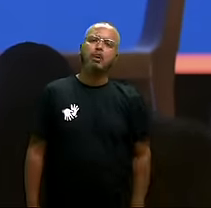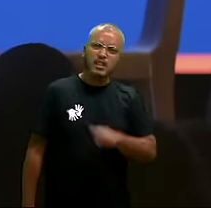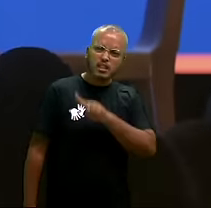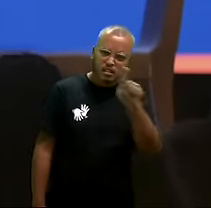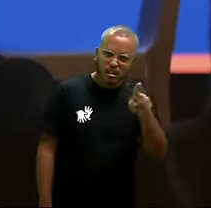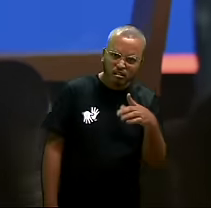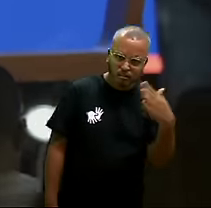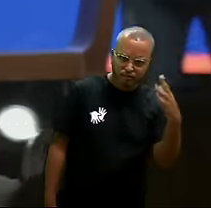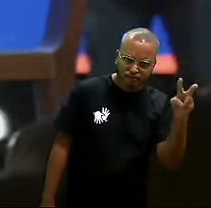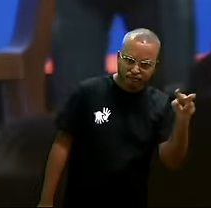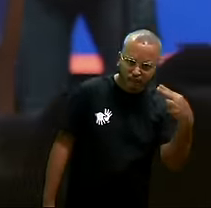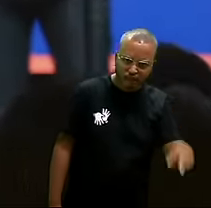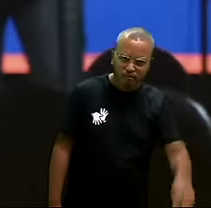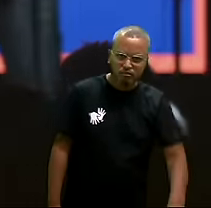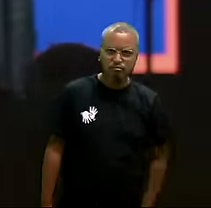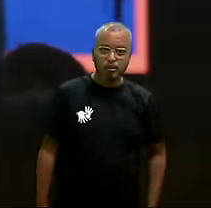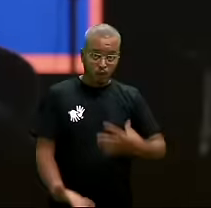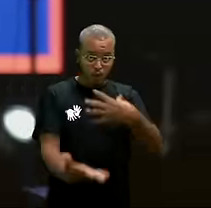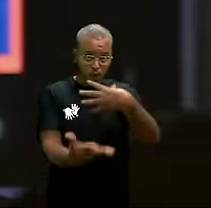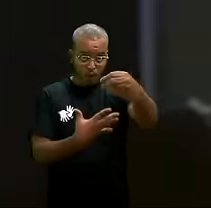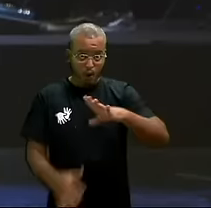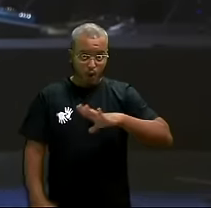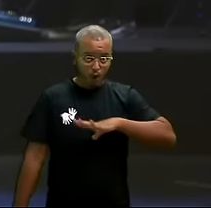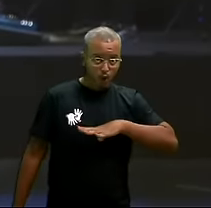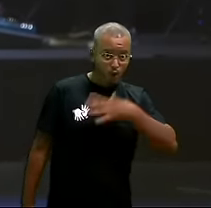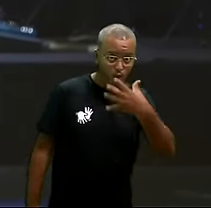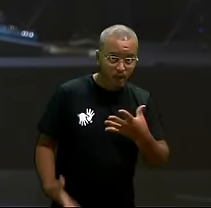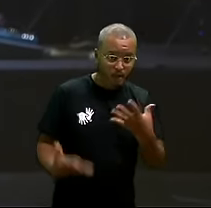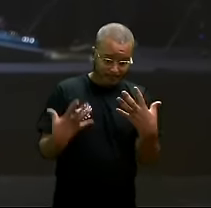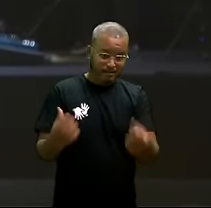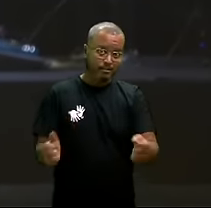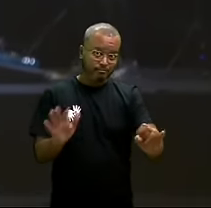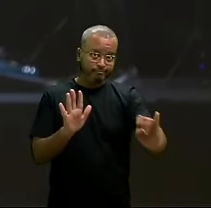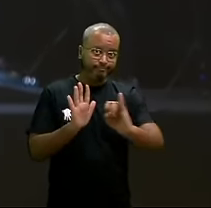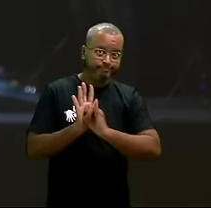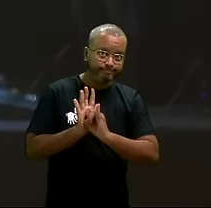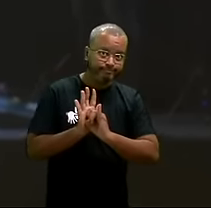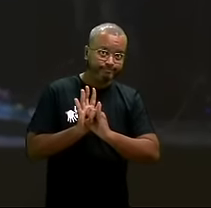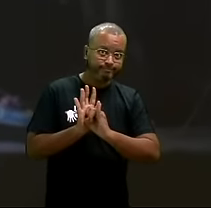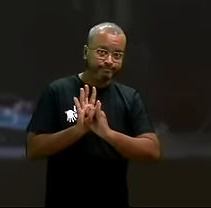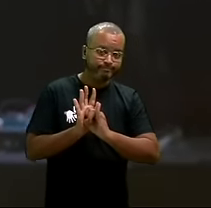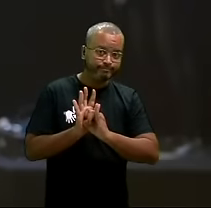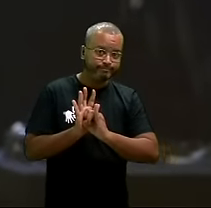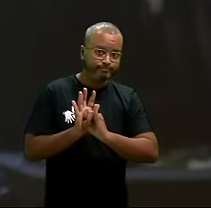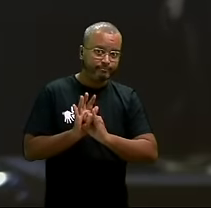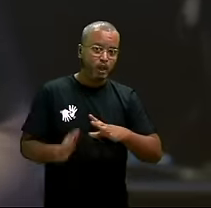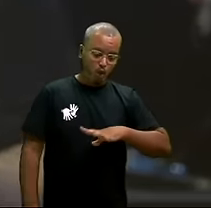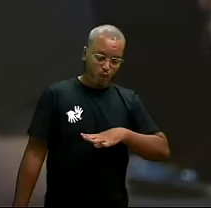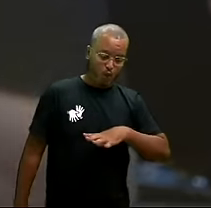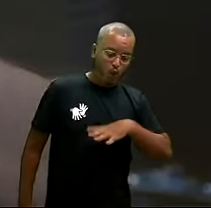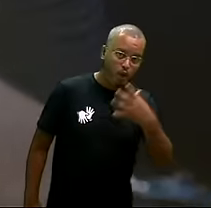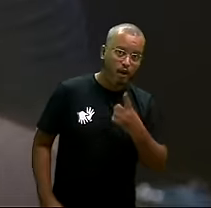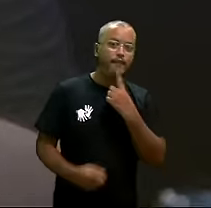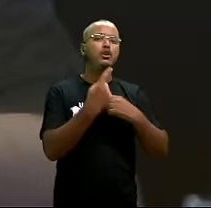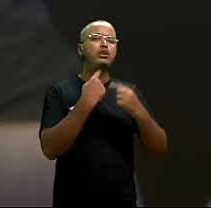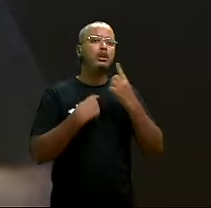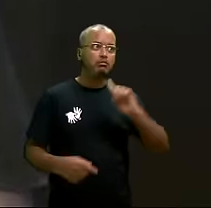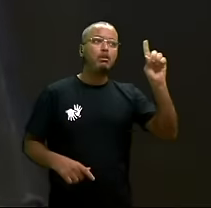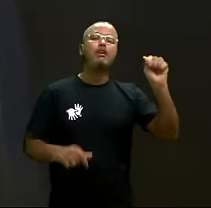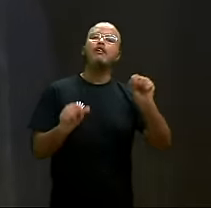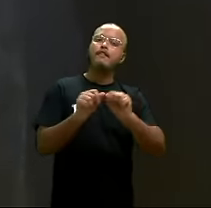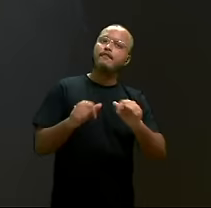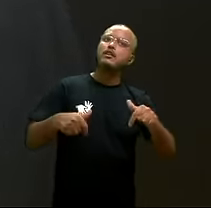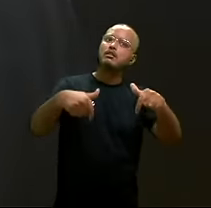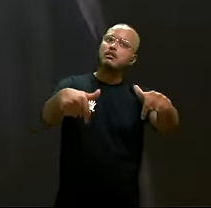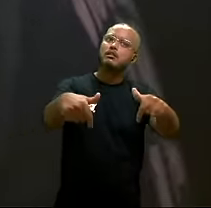falando? Repete comigo: coragem para assumir minha identidade, coragem para fazer a vontade de Deus.